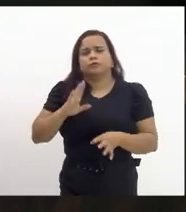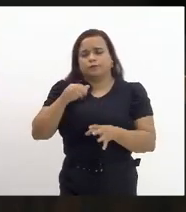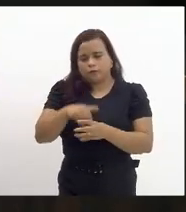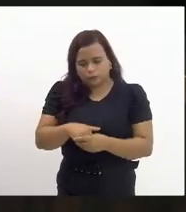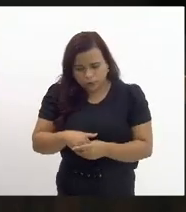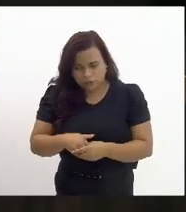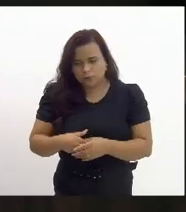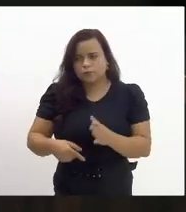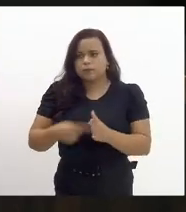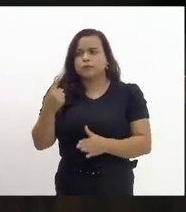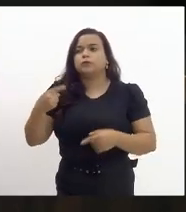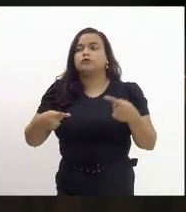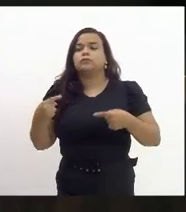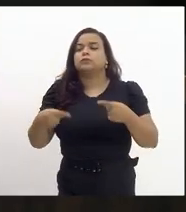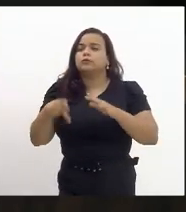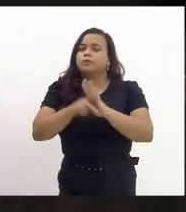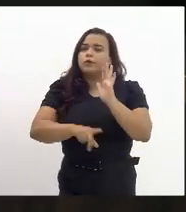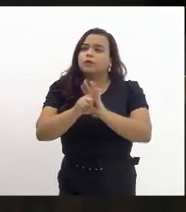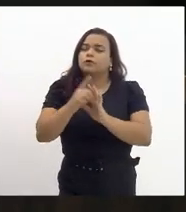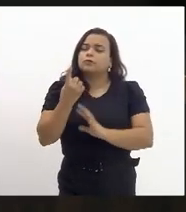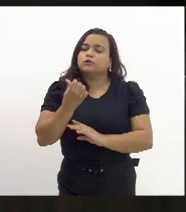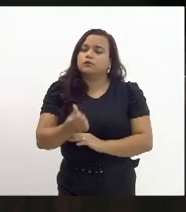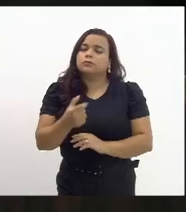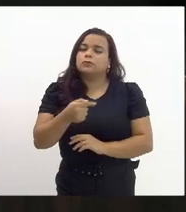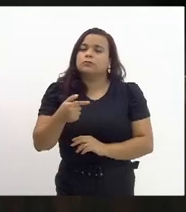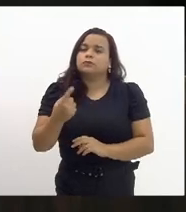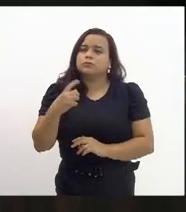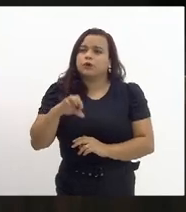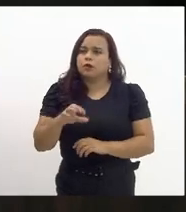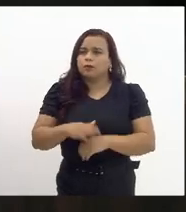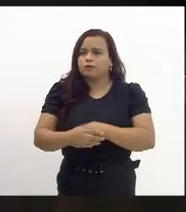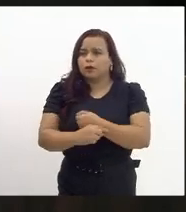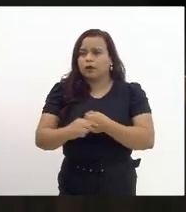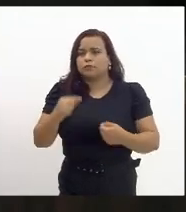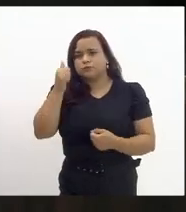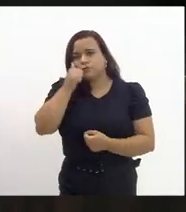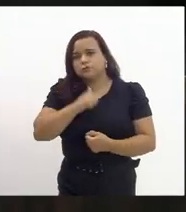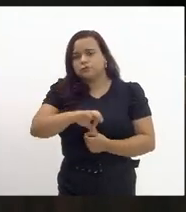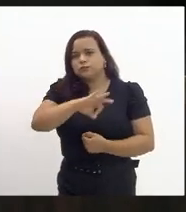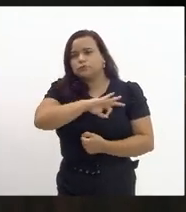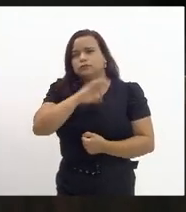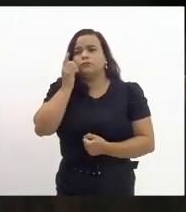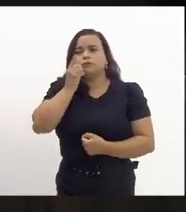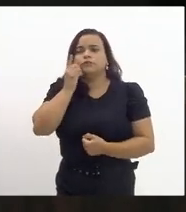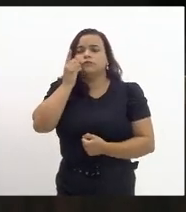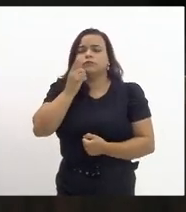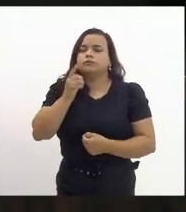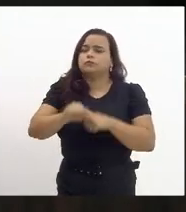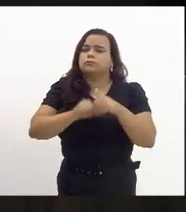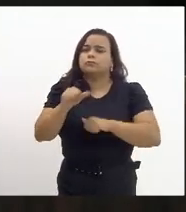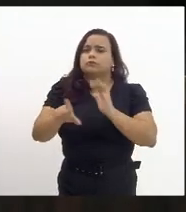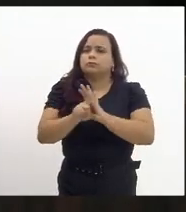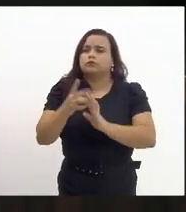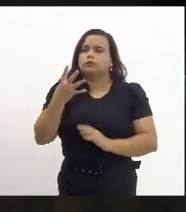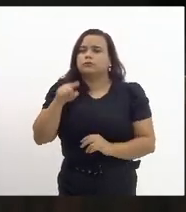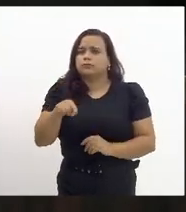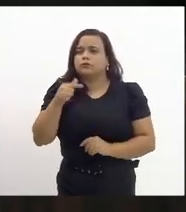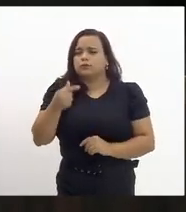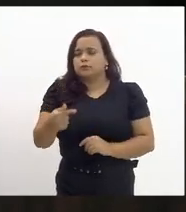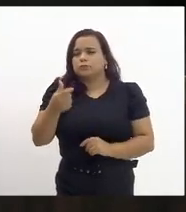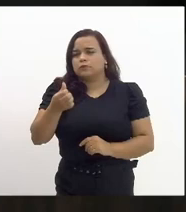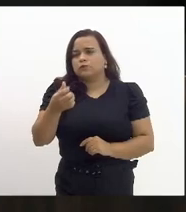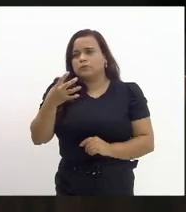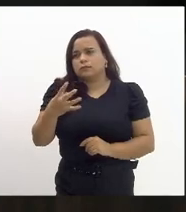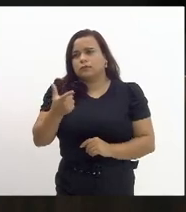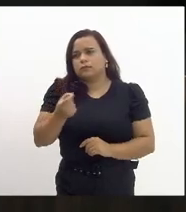primeira discussão, projeto de lei 1677/19, de autoria da deputada Marta Rocha, que altera a lei 4.774 de 2006,